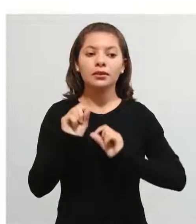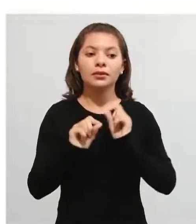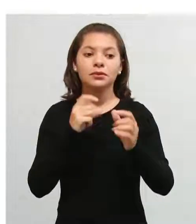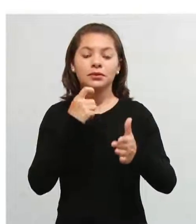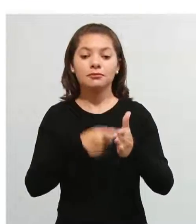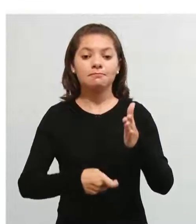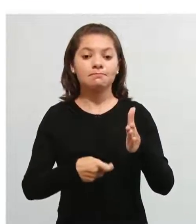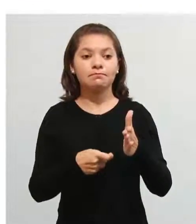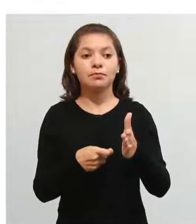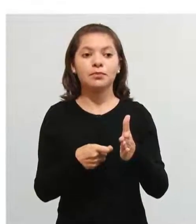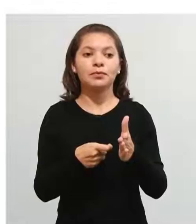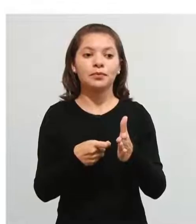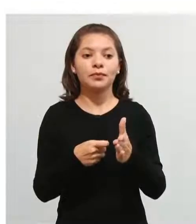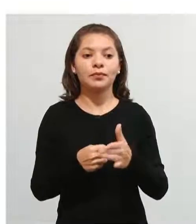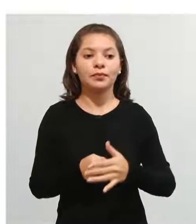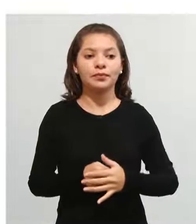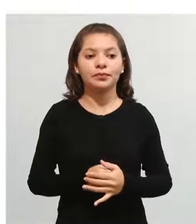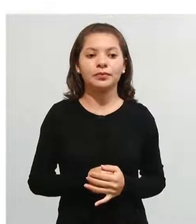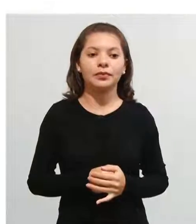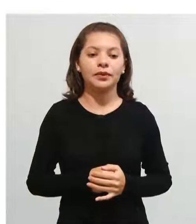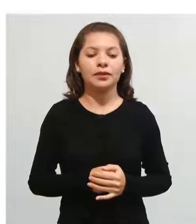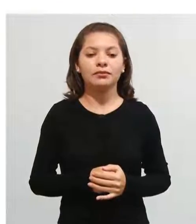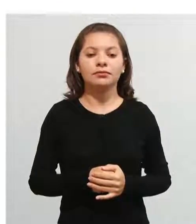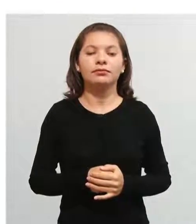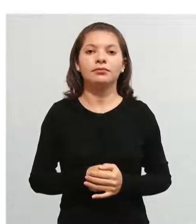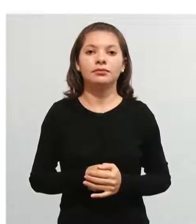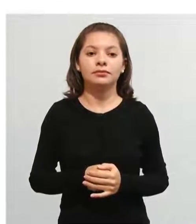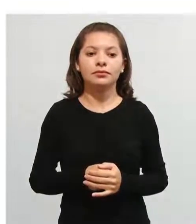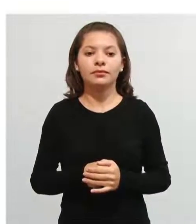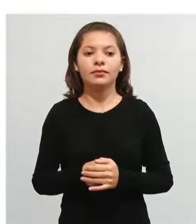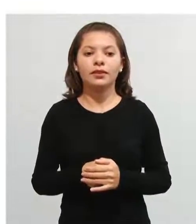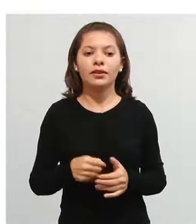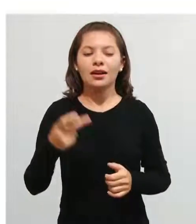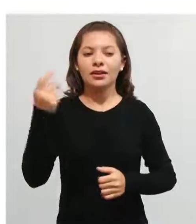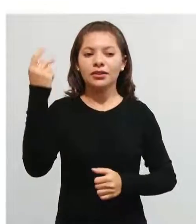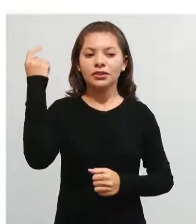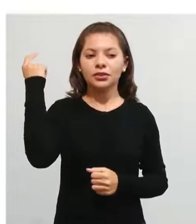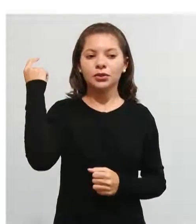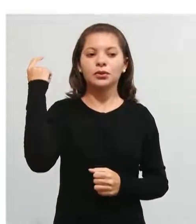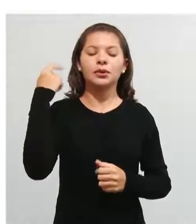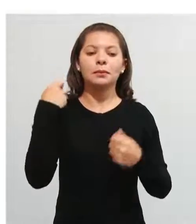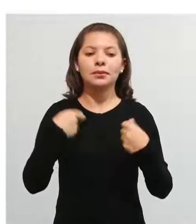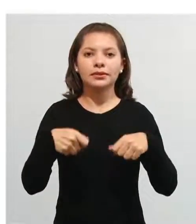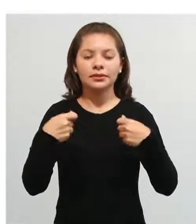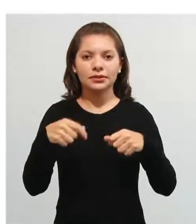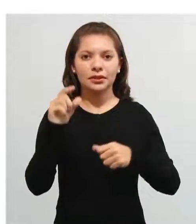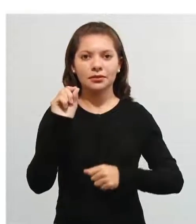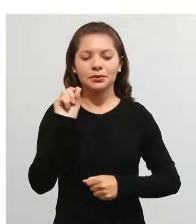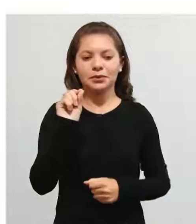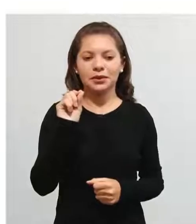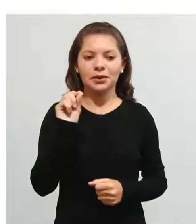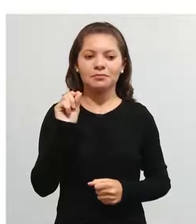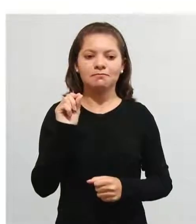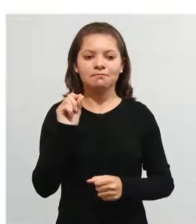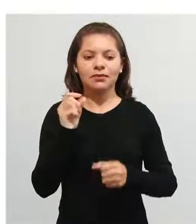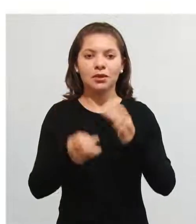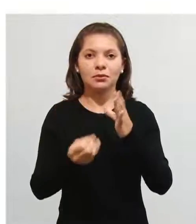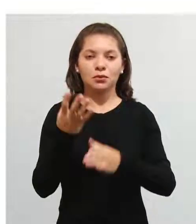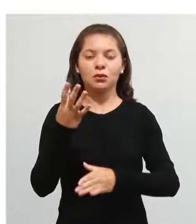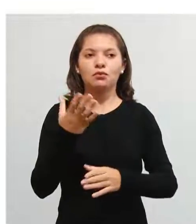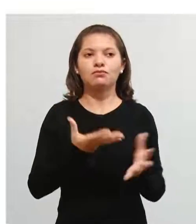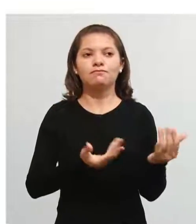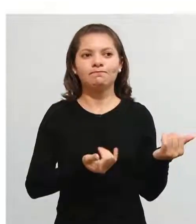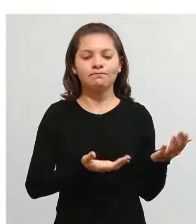tá? Gerando considerável desatualização de suas prestações que necessitavam da devida atualização.